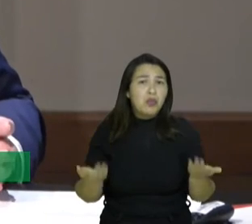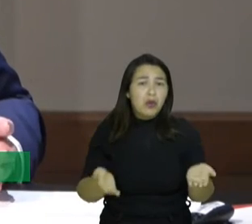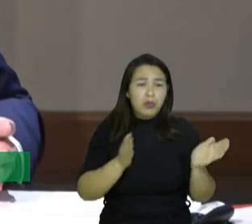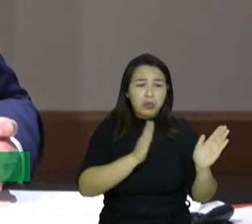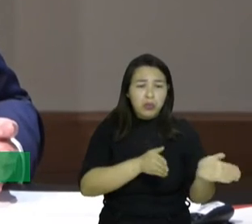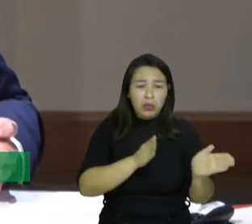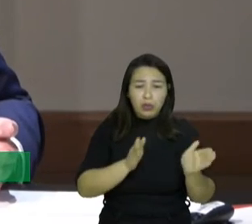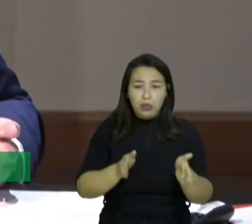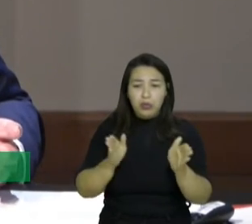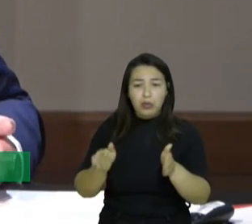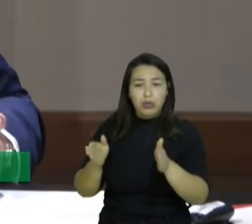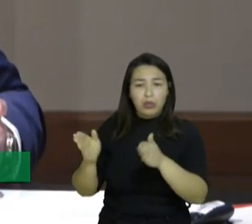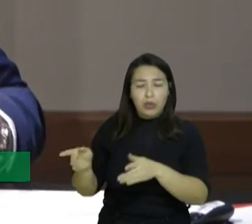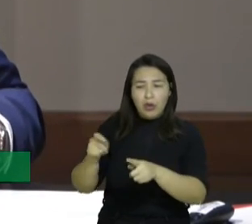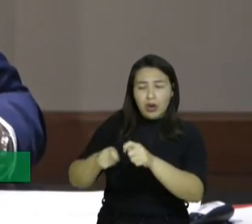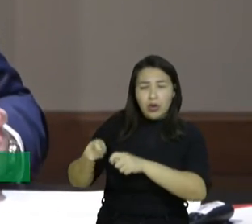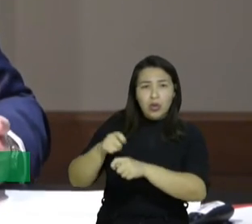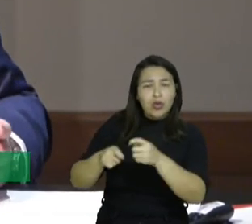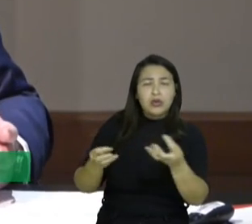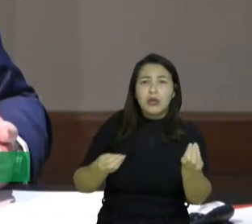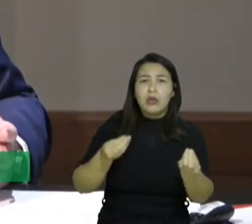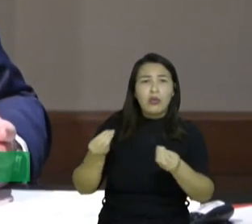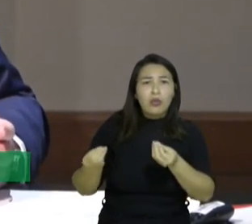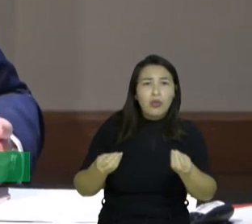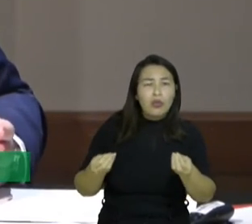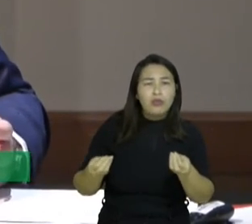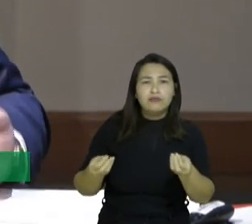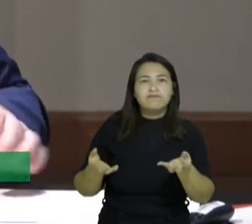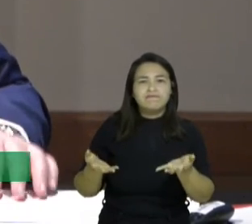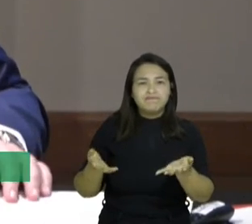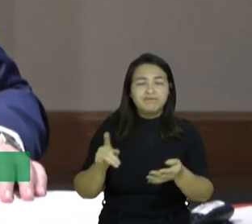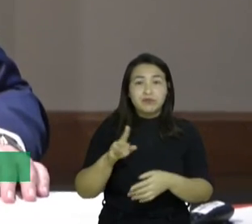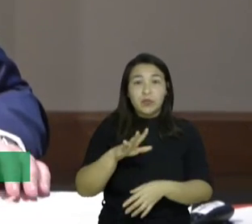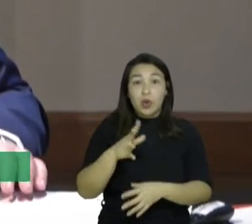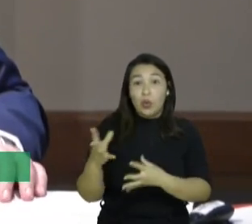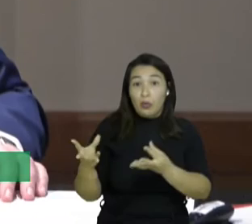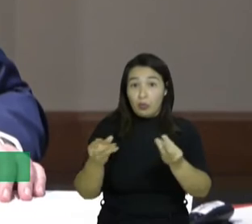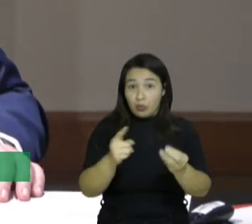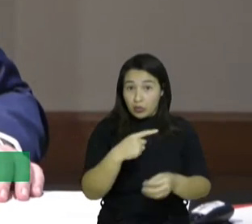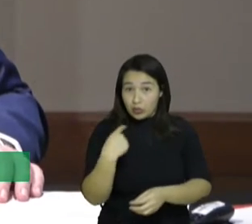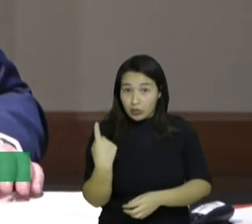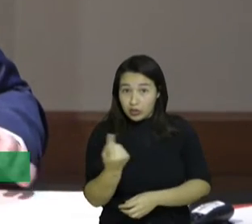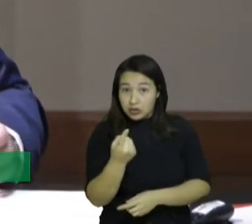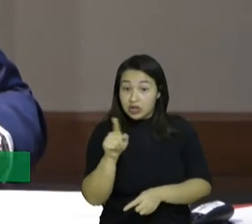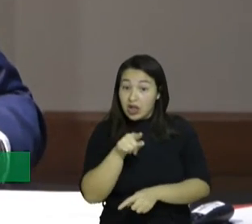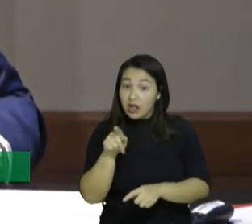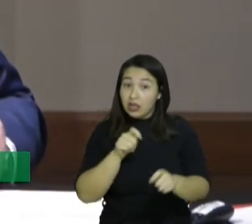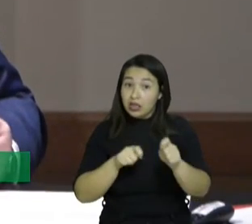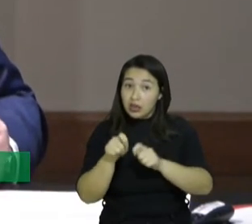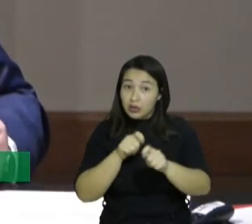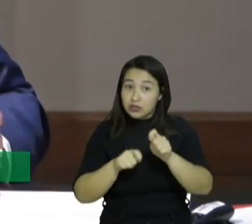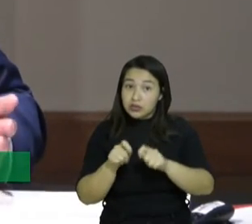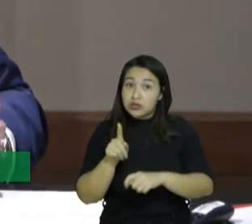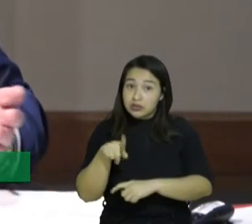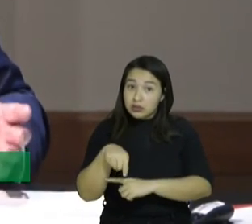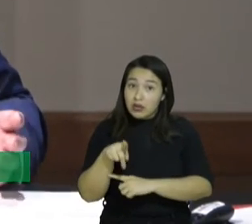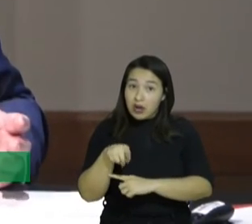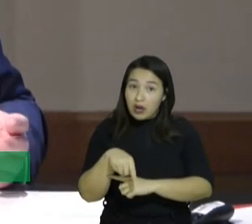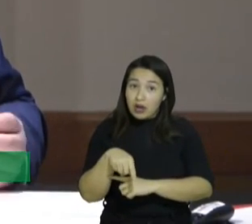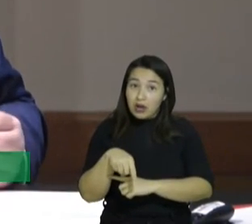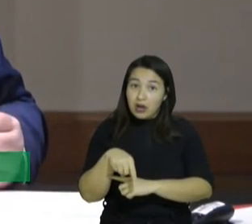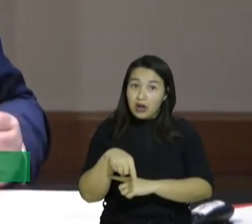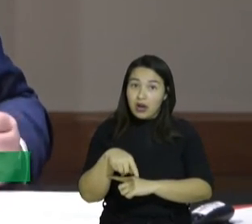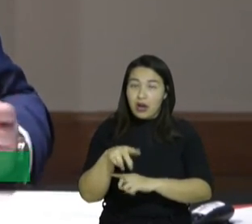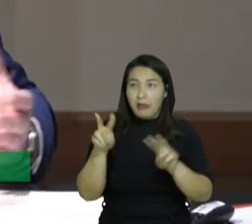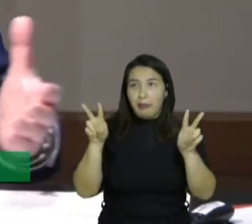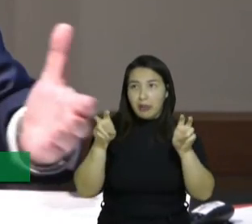essa em que essa negociação se encontra para muitos de nós essa essa negociação já era um um entre aspas um